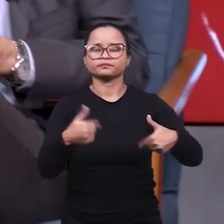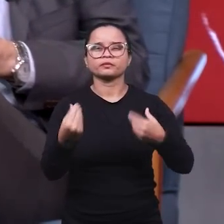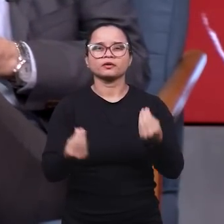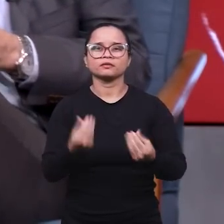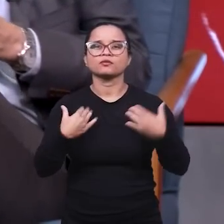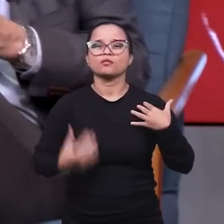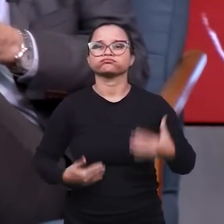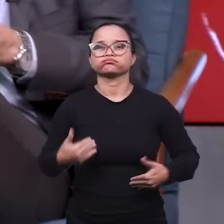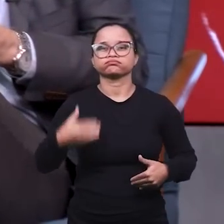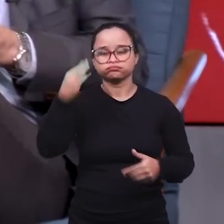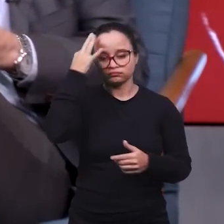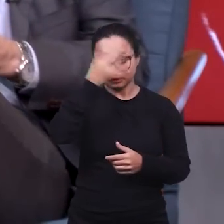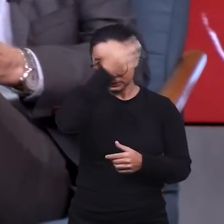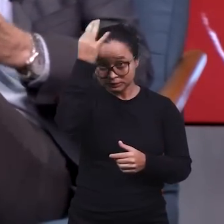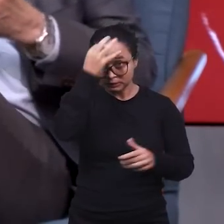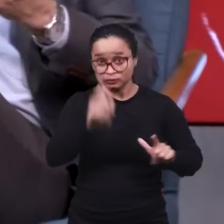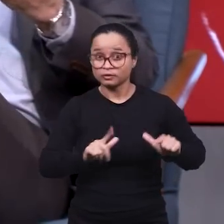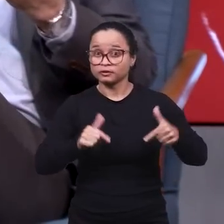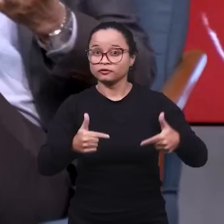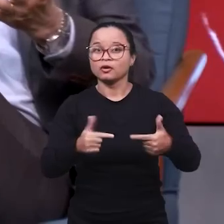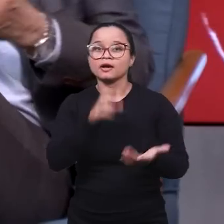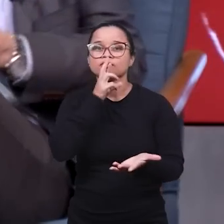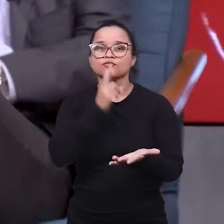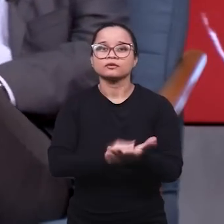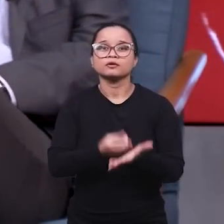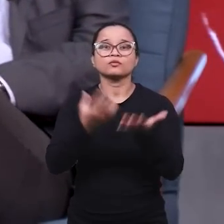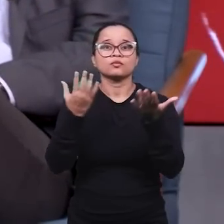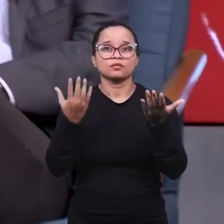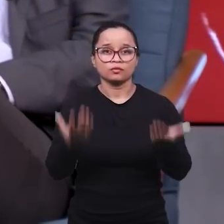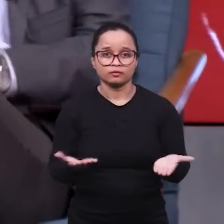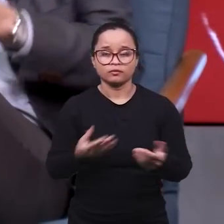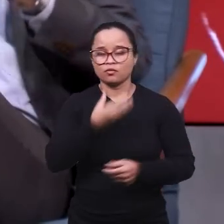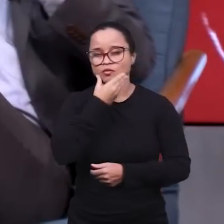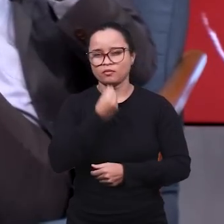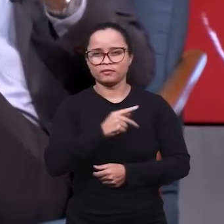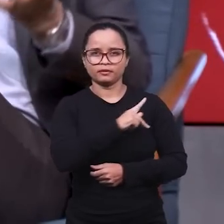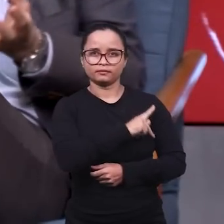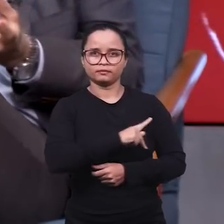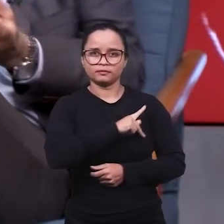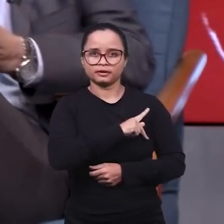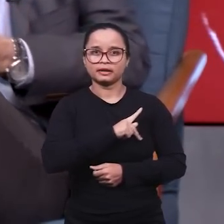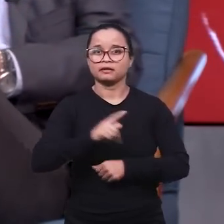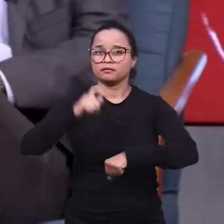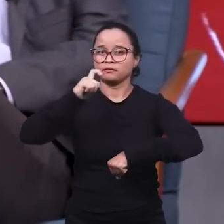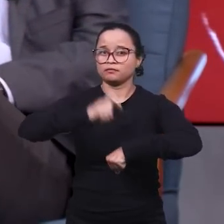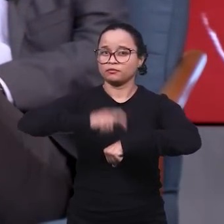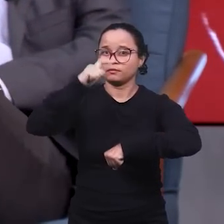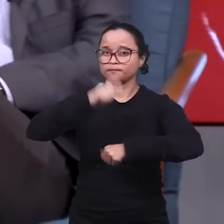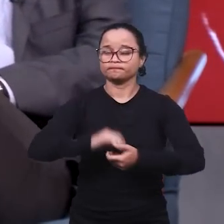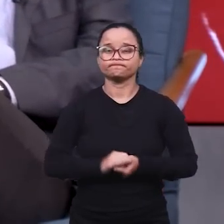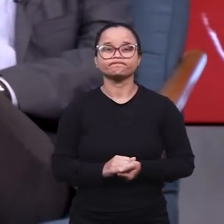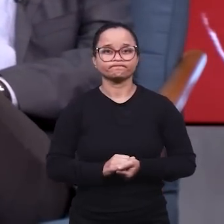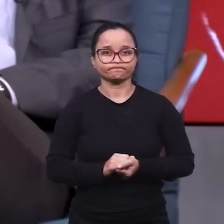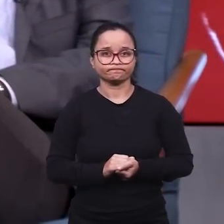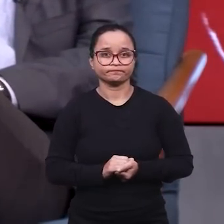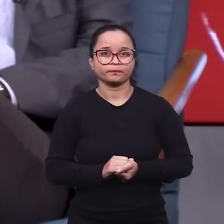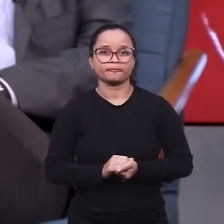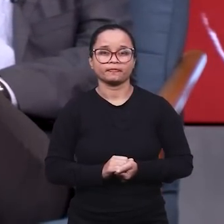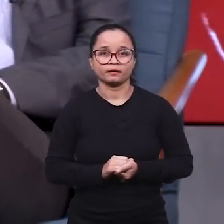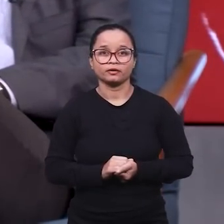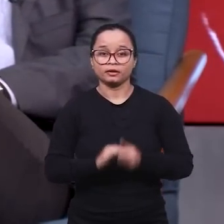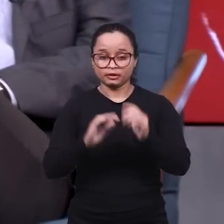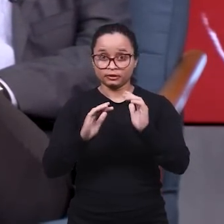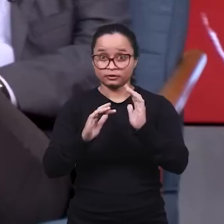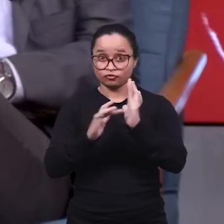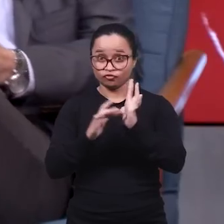que acontece? Qual o resultado disso? Paulo diz que nessa situação, Cristo é